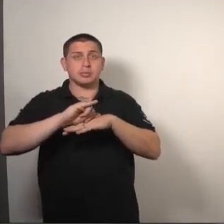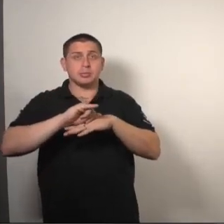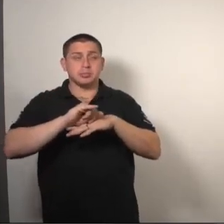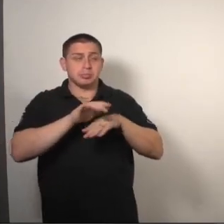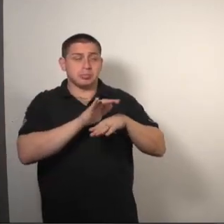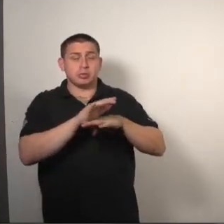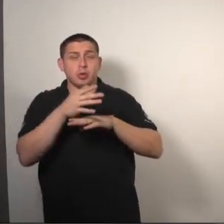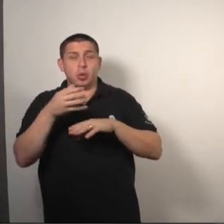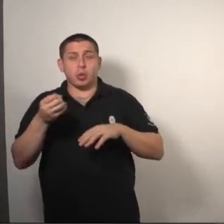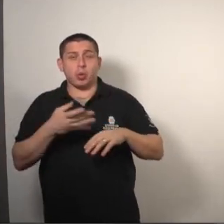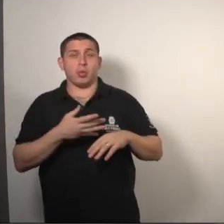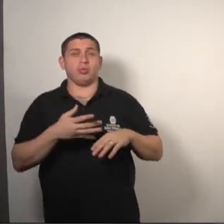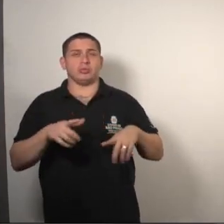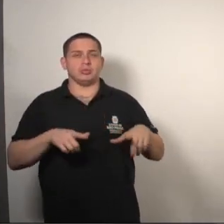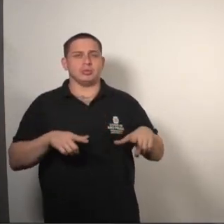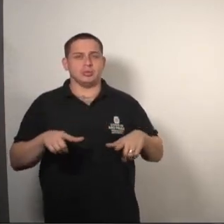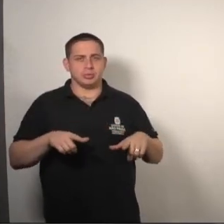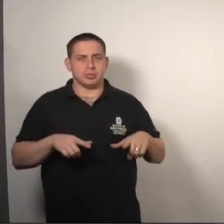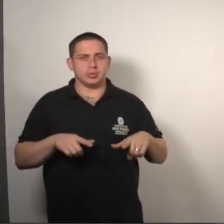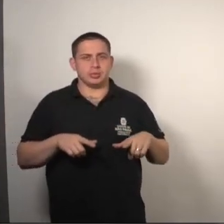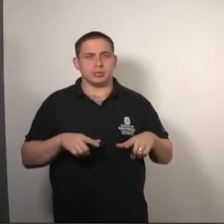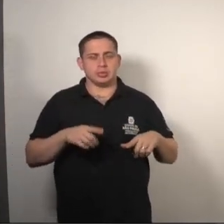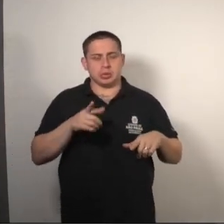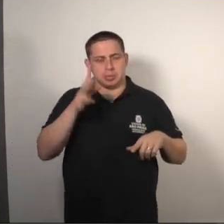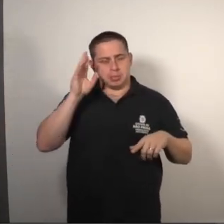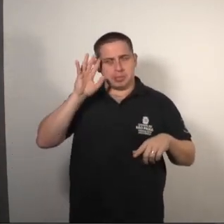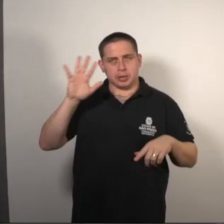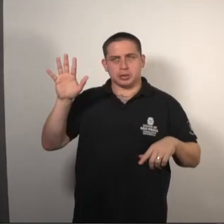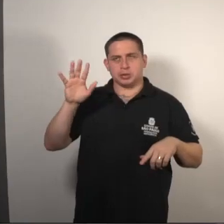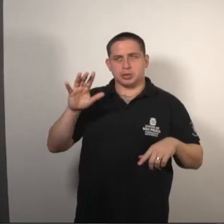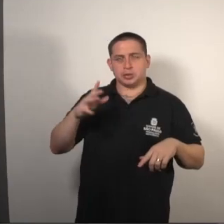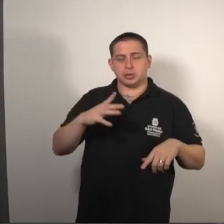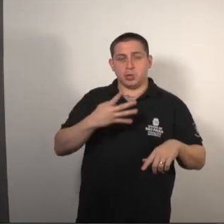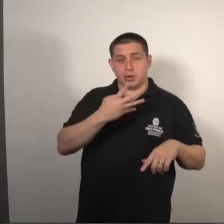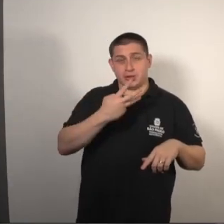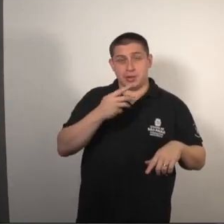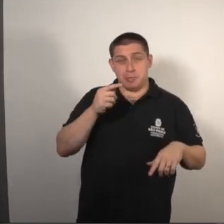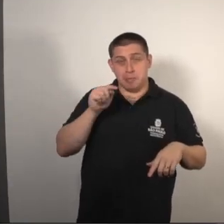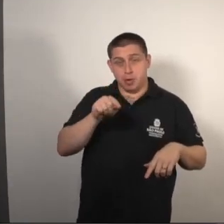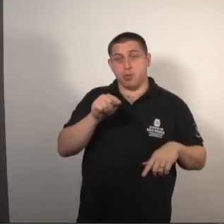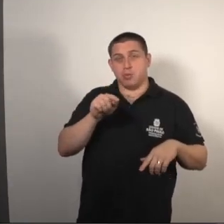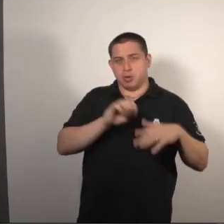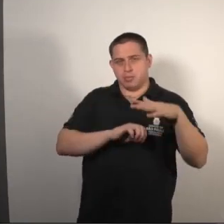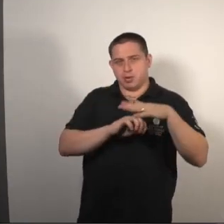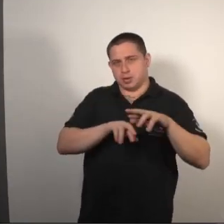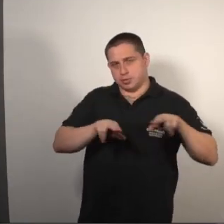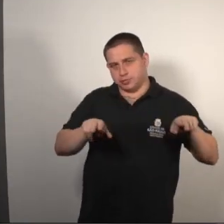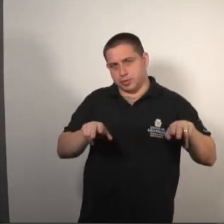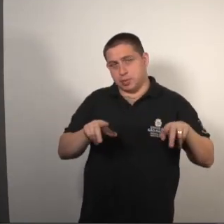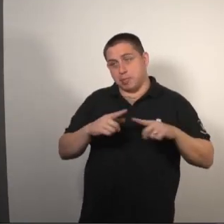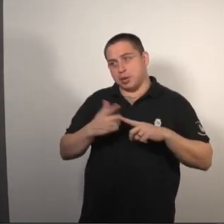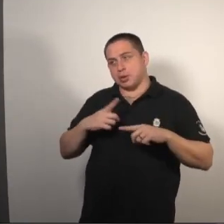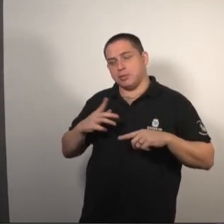estados. Eles vieram, desde 2021, para São Paulo, 43 mil, além das 341